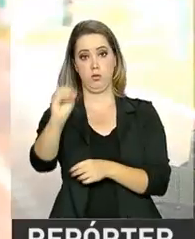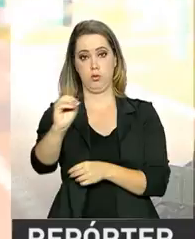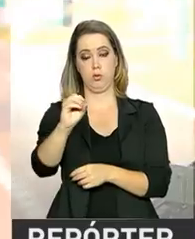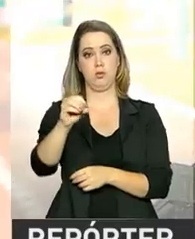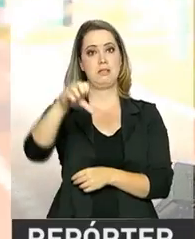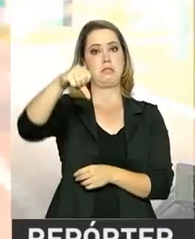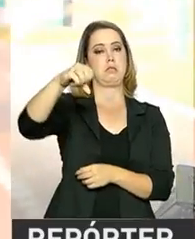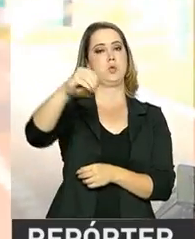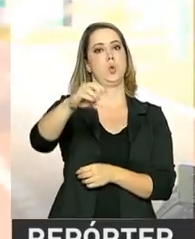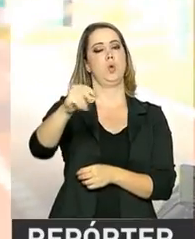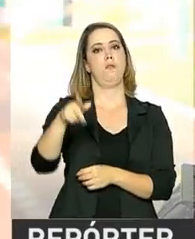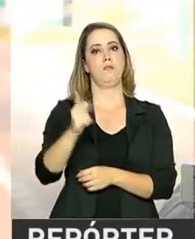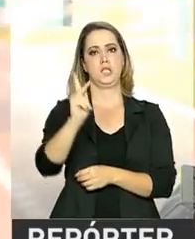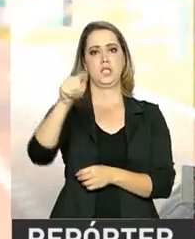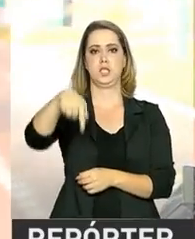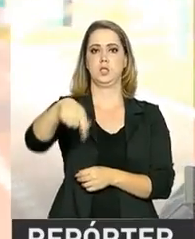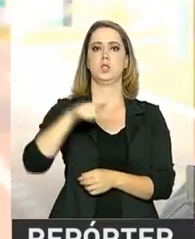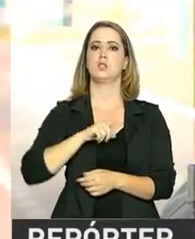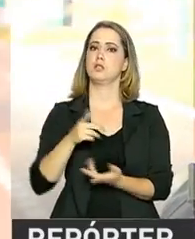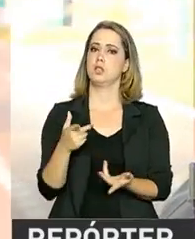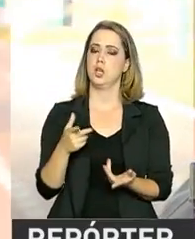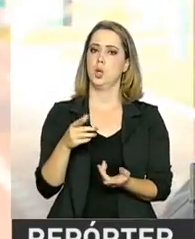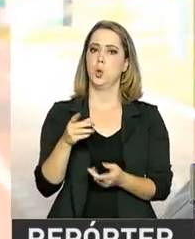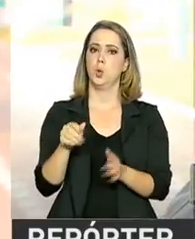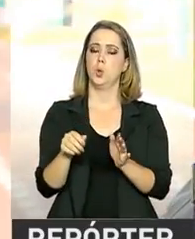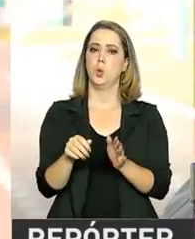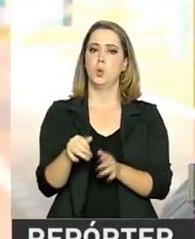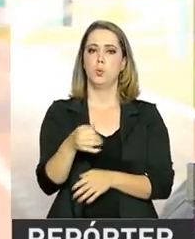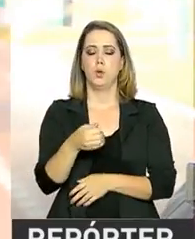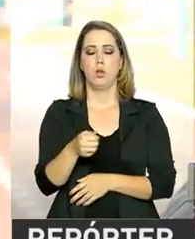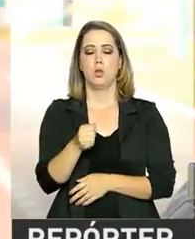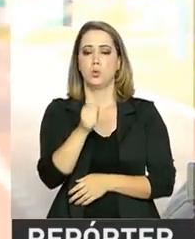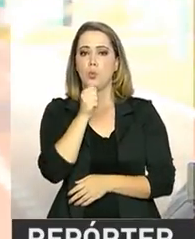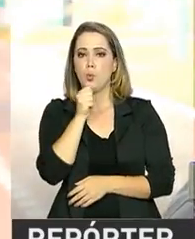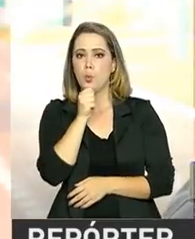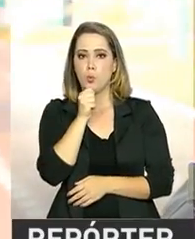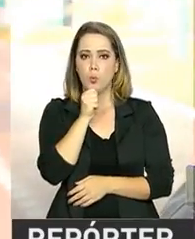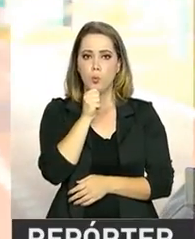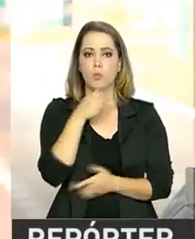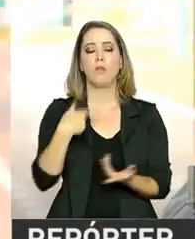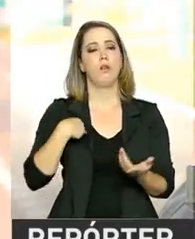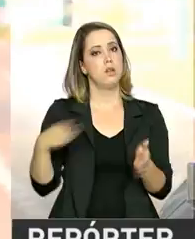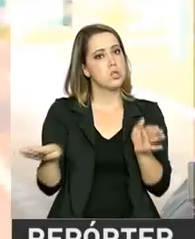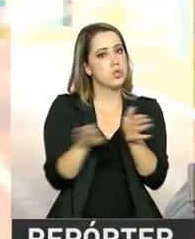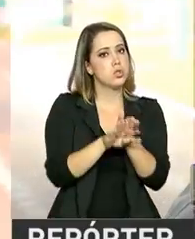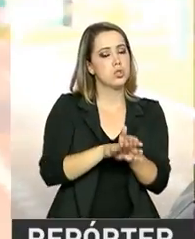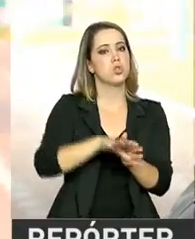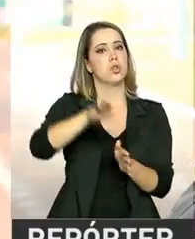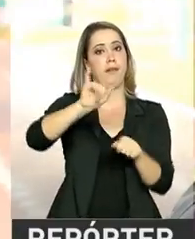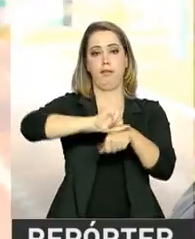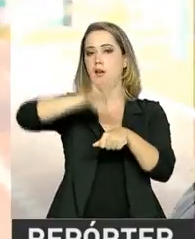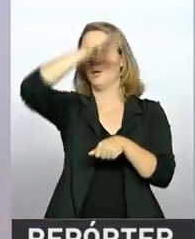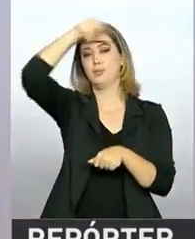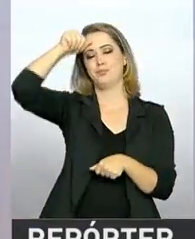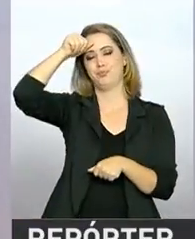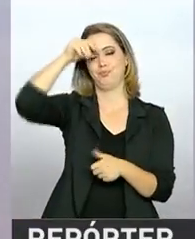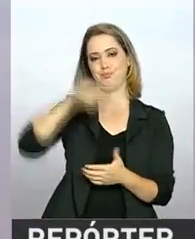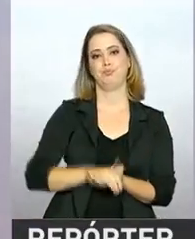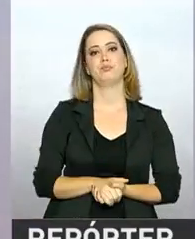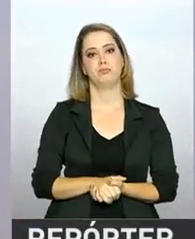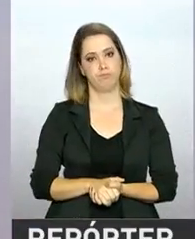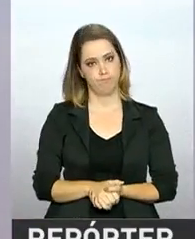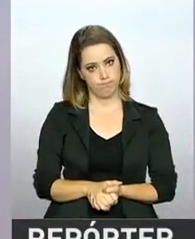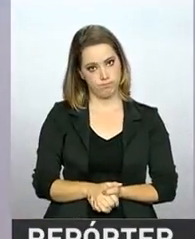900 kg de maconha tipo Skank que provavelmente chegaria lá em Manaus em Tefé aí nos grandes centros há